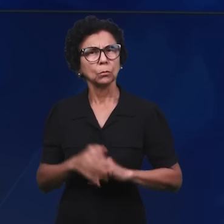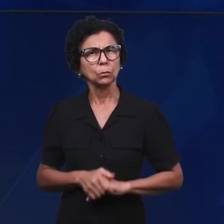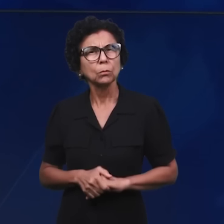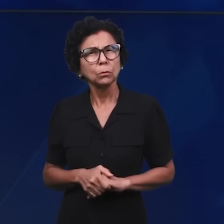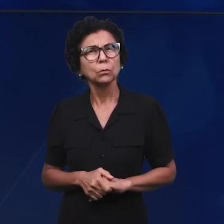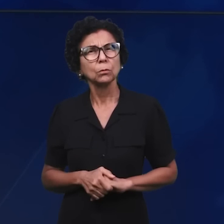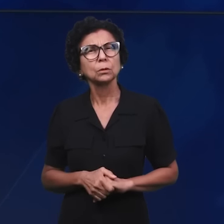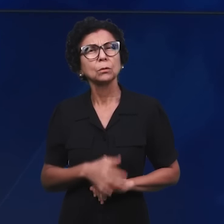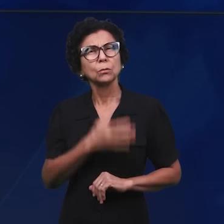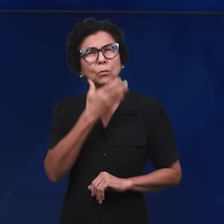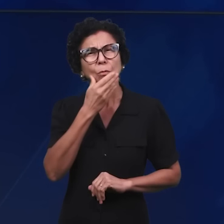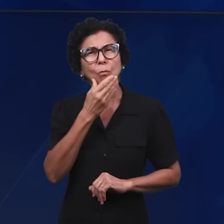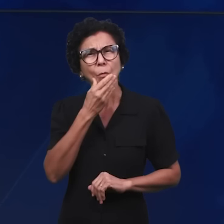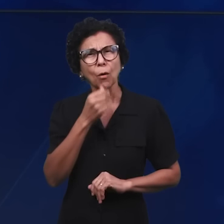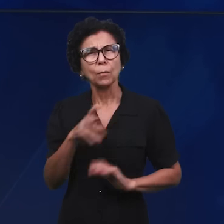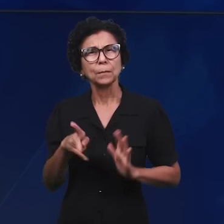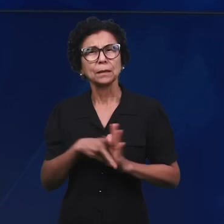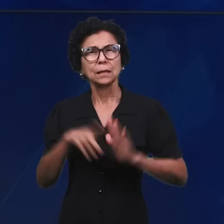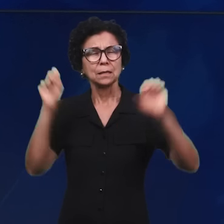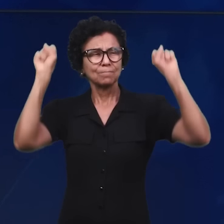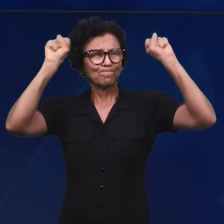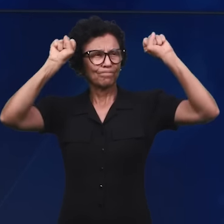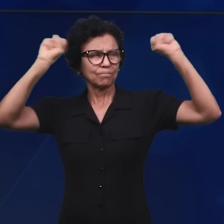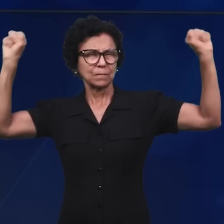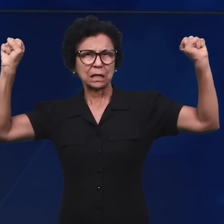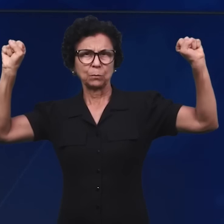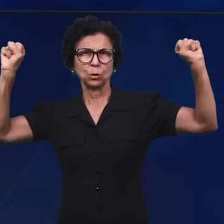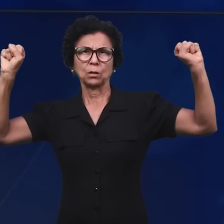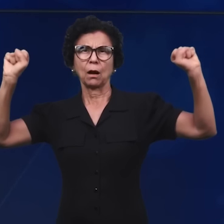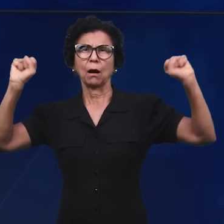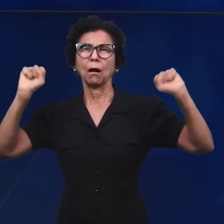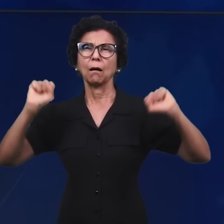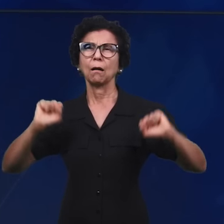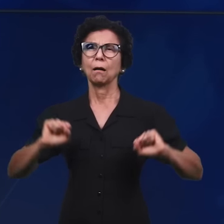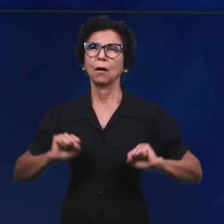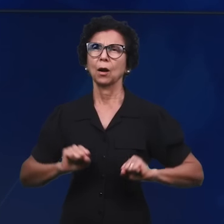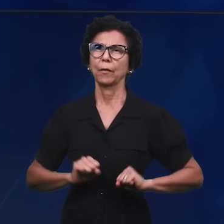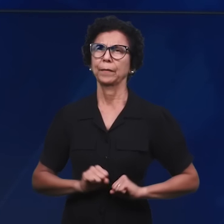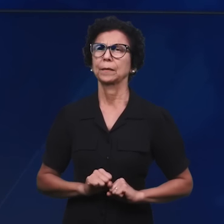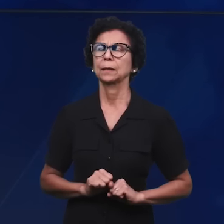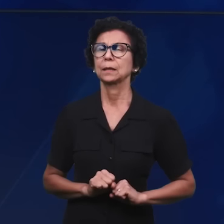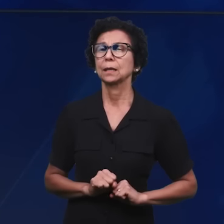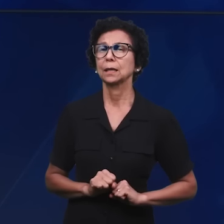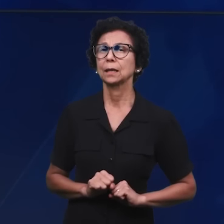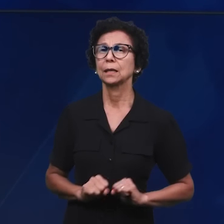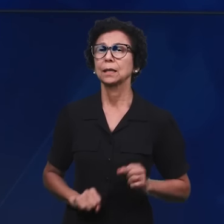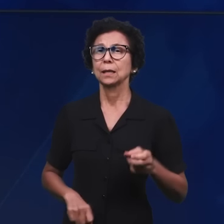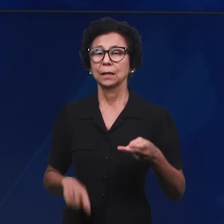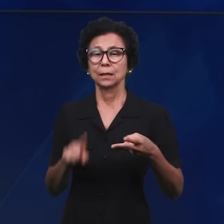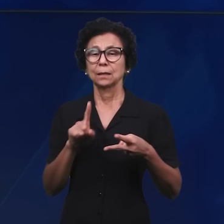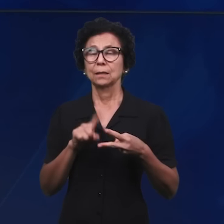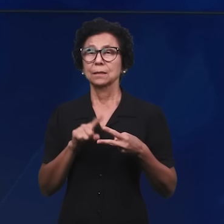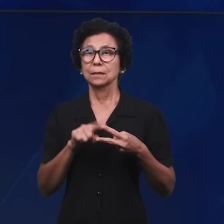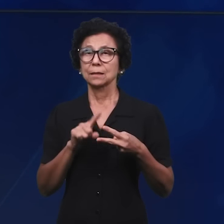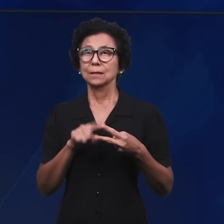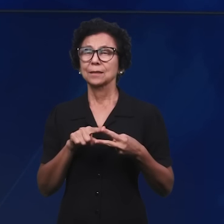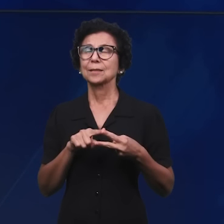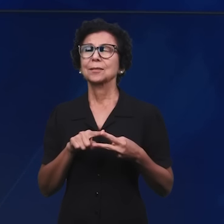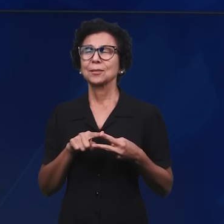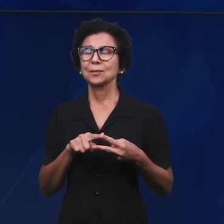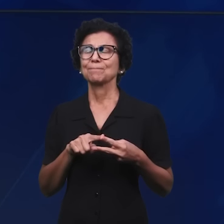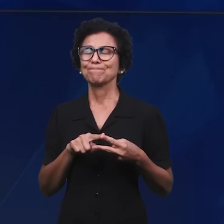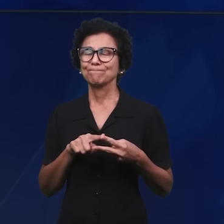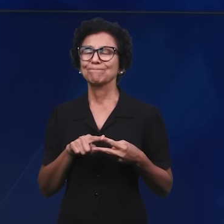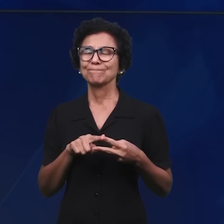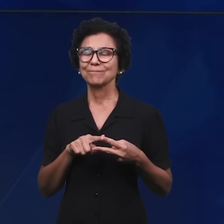Sinédrio, aquele homem, ele tinha uma coisa que ele sabia que estava diante dele.